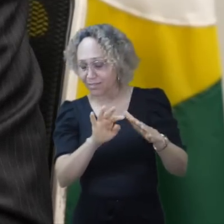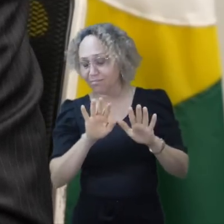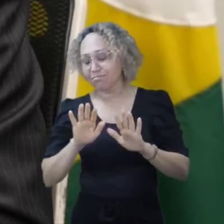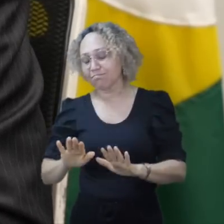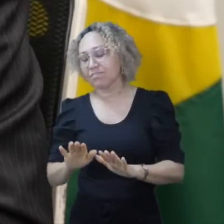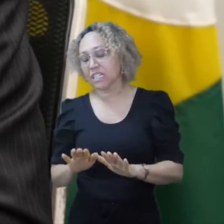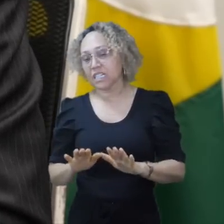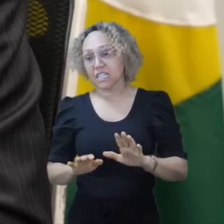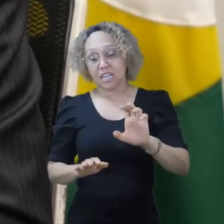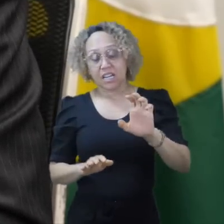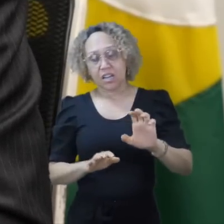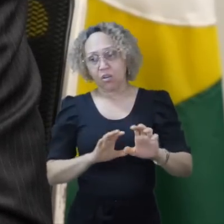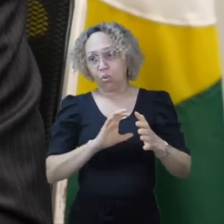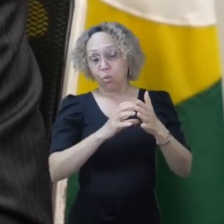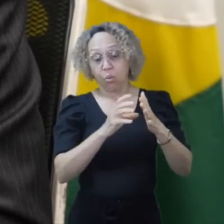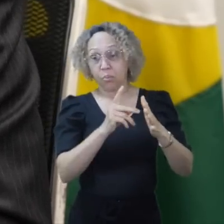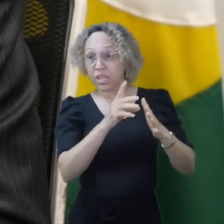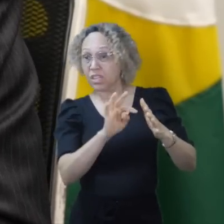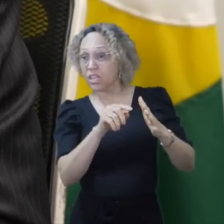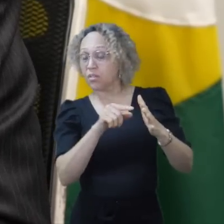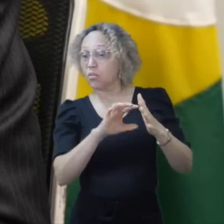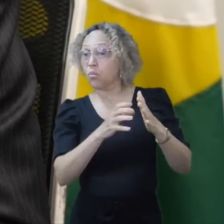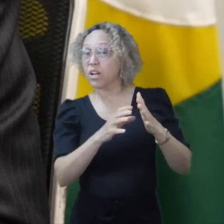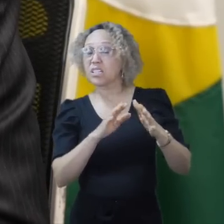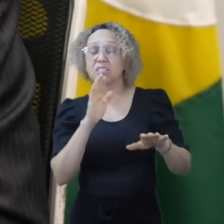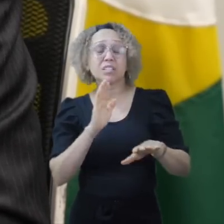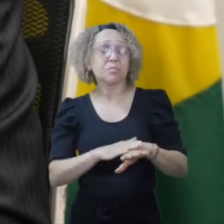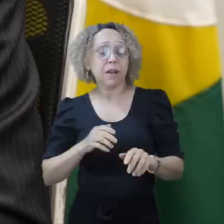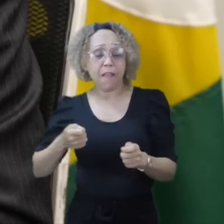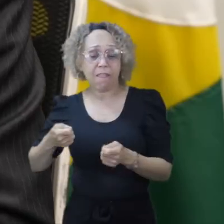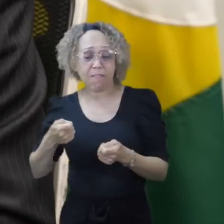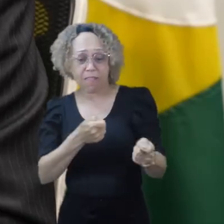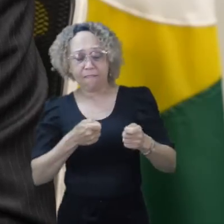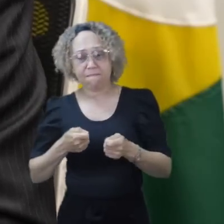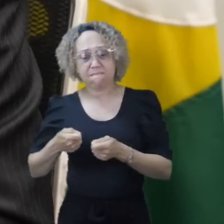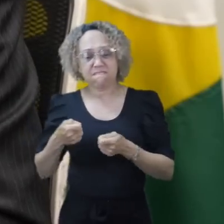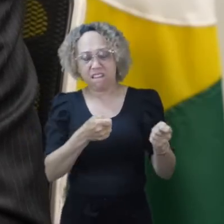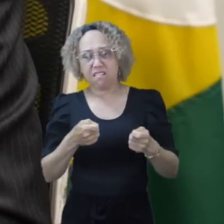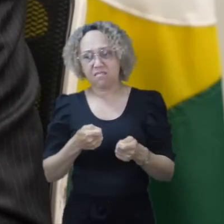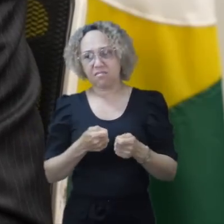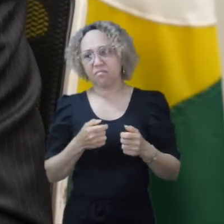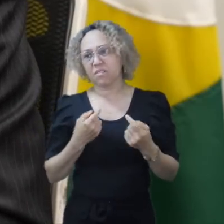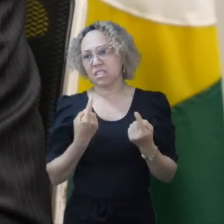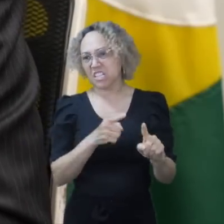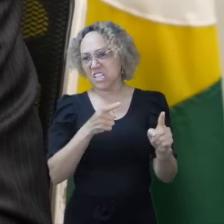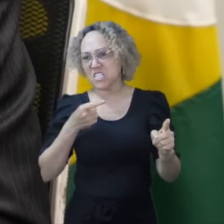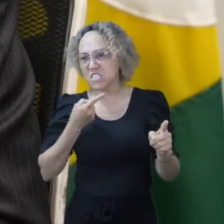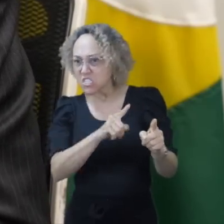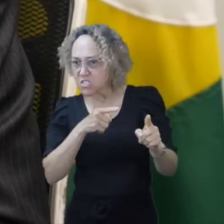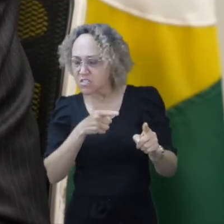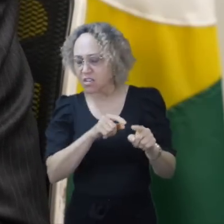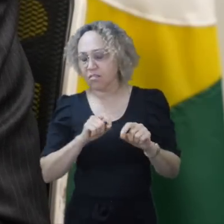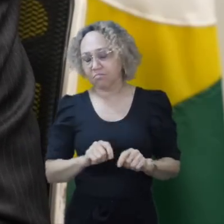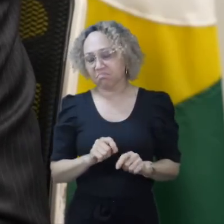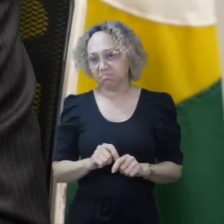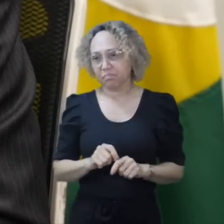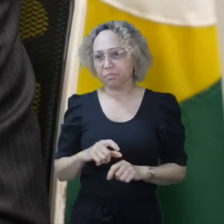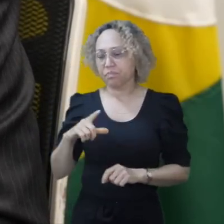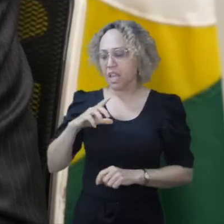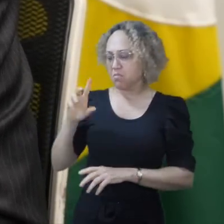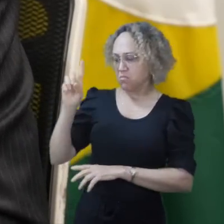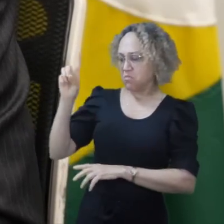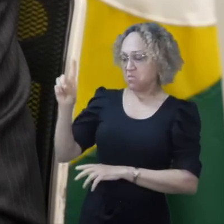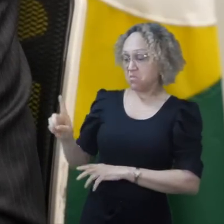perseguida, mais violentada pelos nossos adversários, pelos capitalistas da extrema-direita, né?